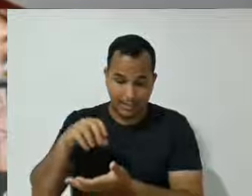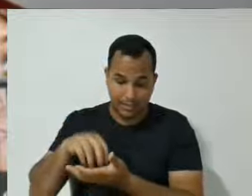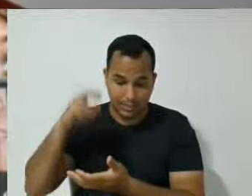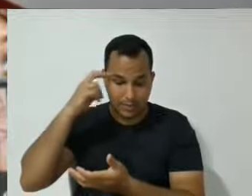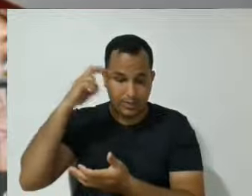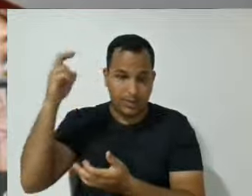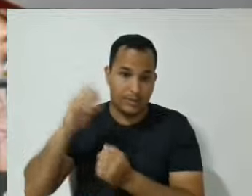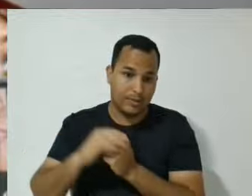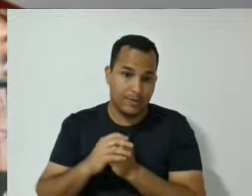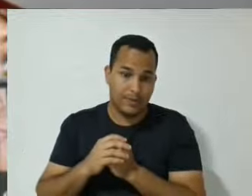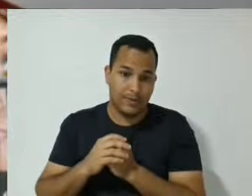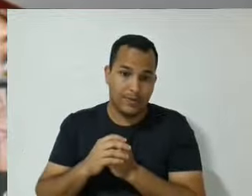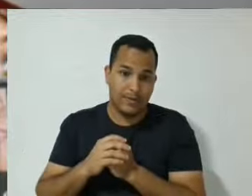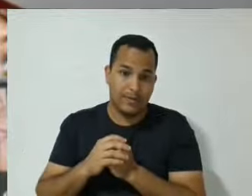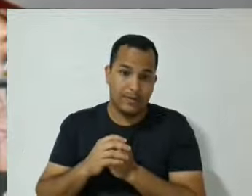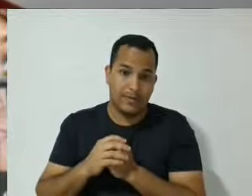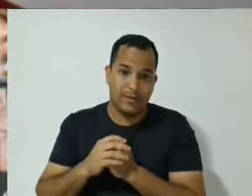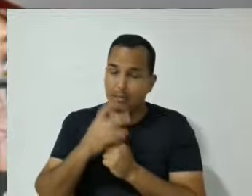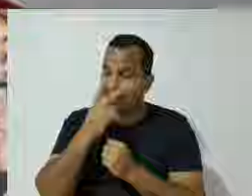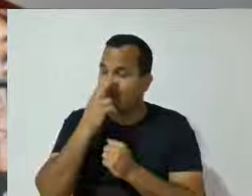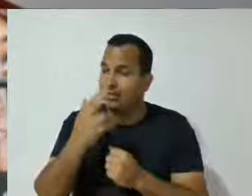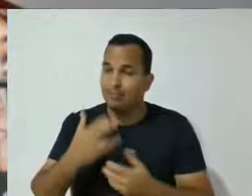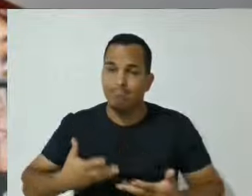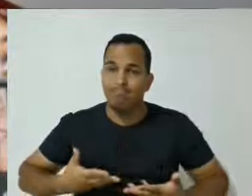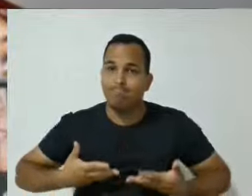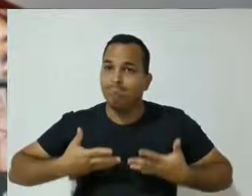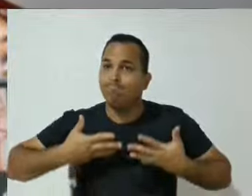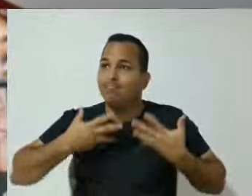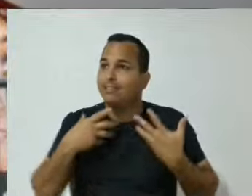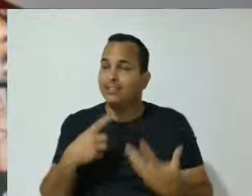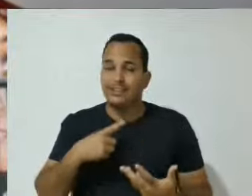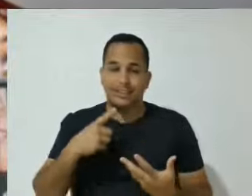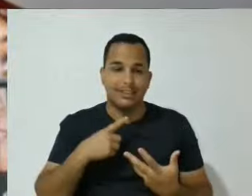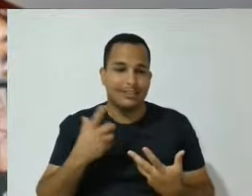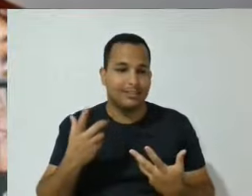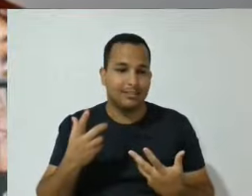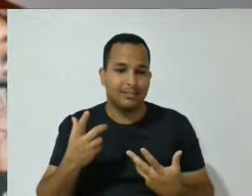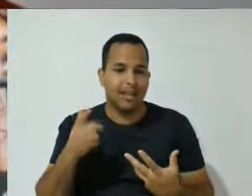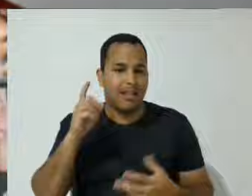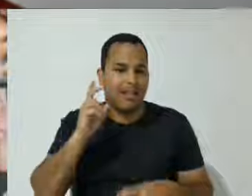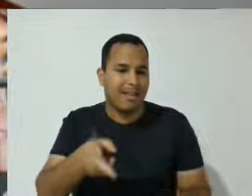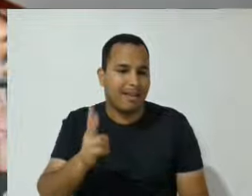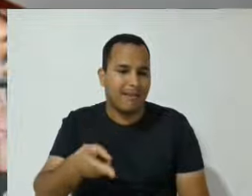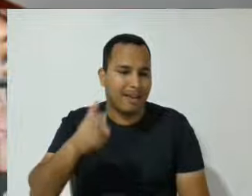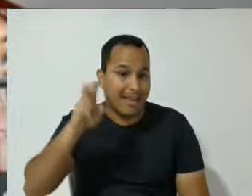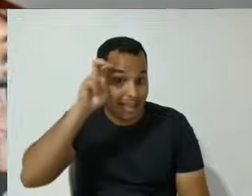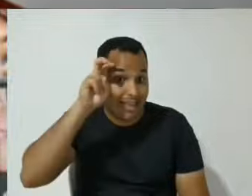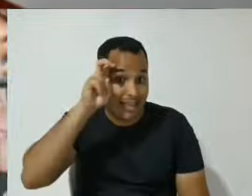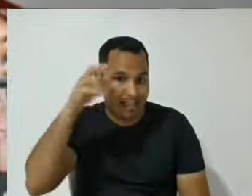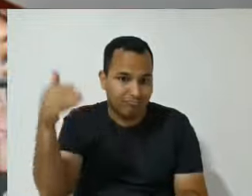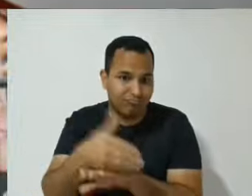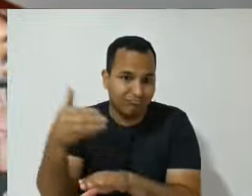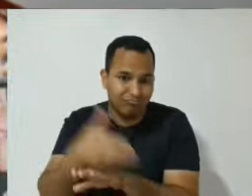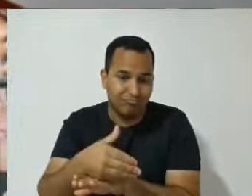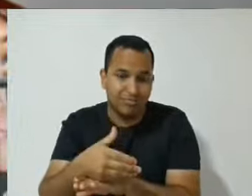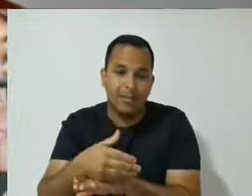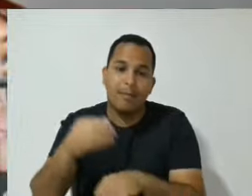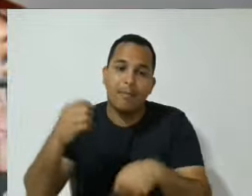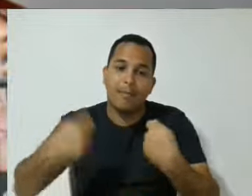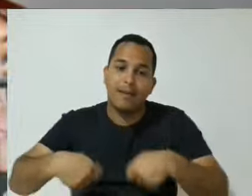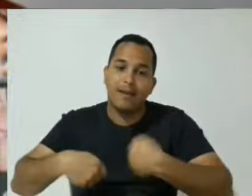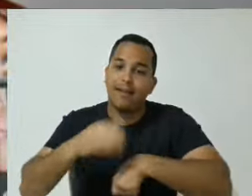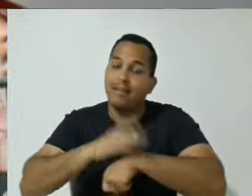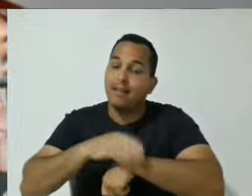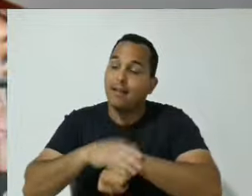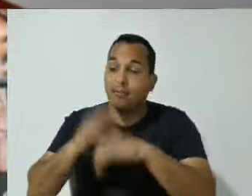elas transbordavam, Grace. Eu me lembro que toda quinta que elas iam, a gente precisava tirar um tempo para